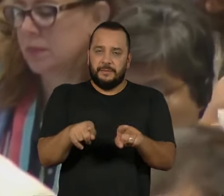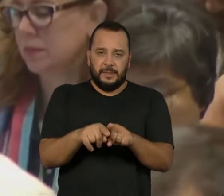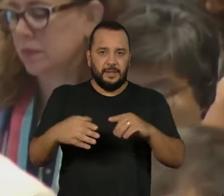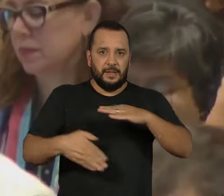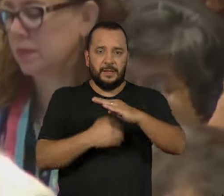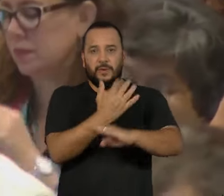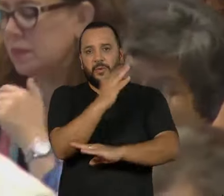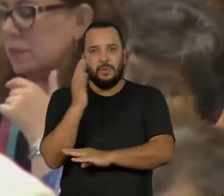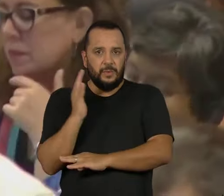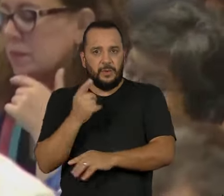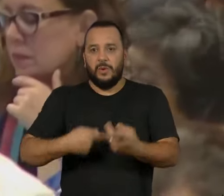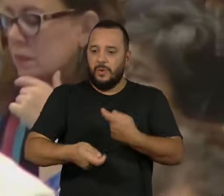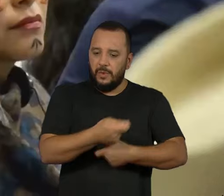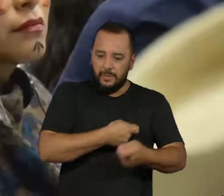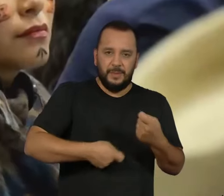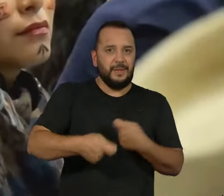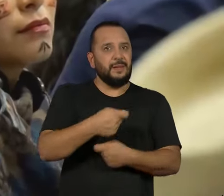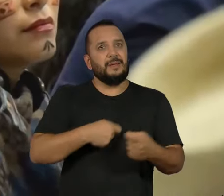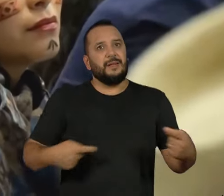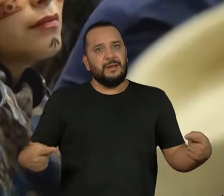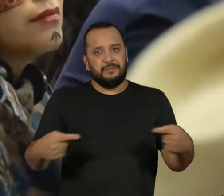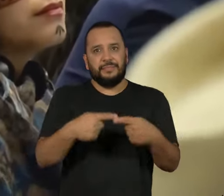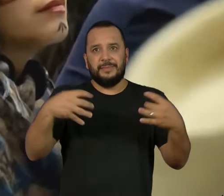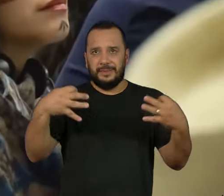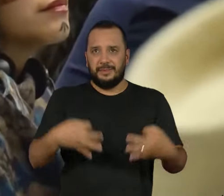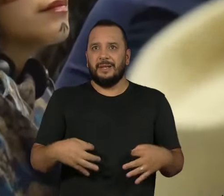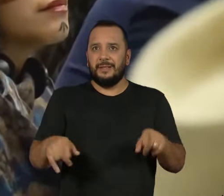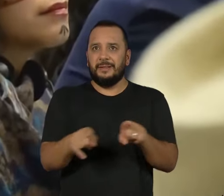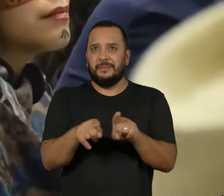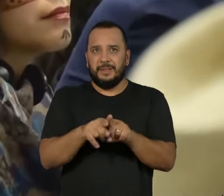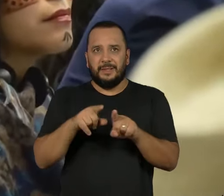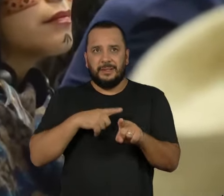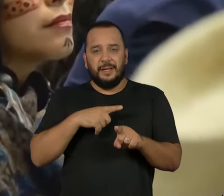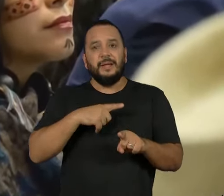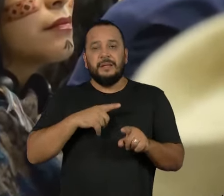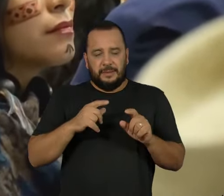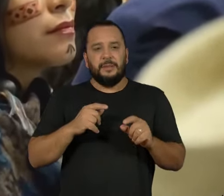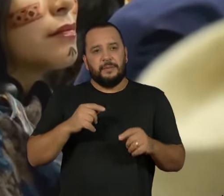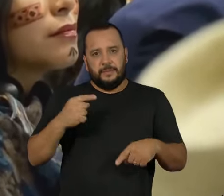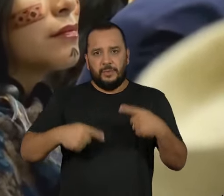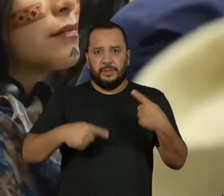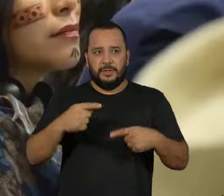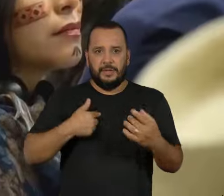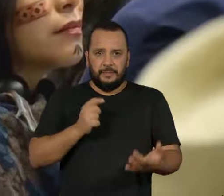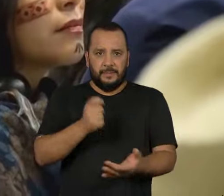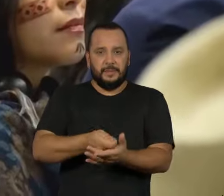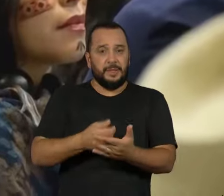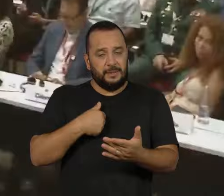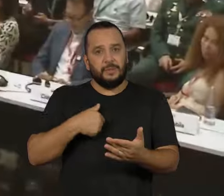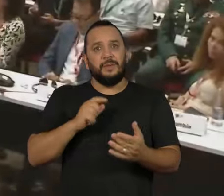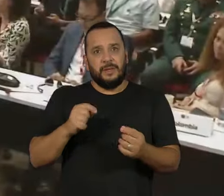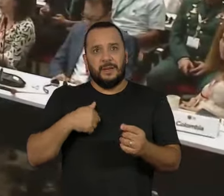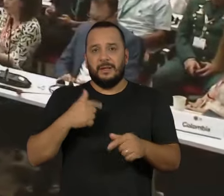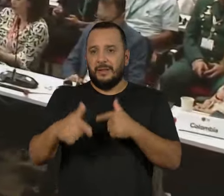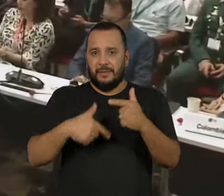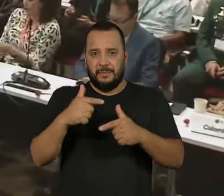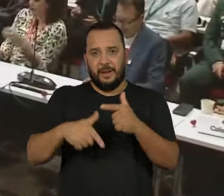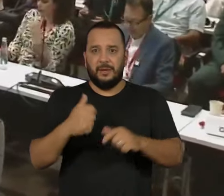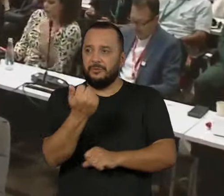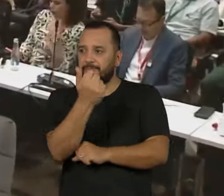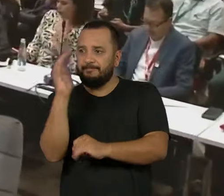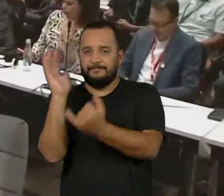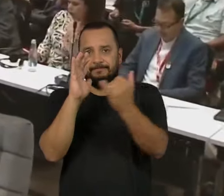as economias dos povos da floresta. A gente tem uma política de pagamento por serviços ambientais em construção,